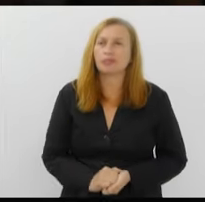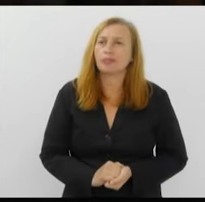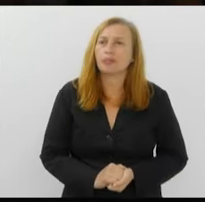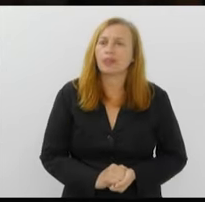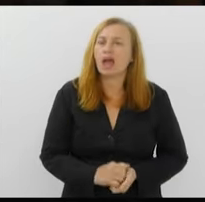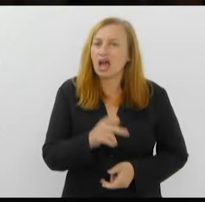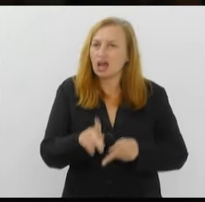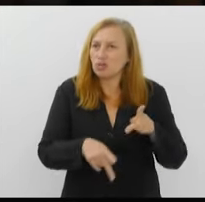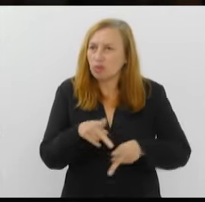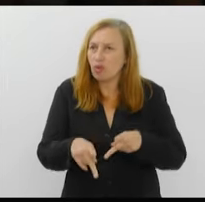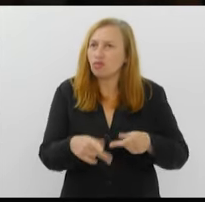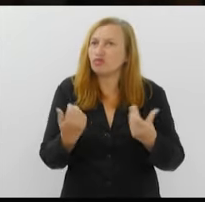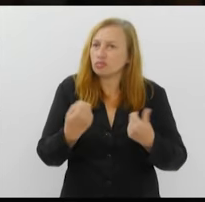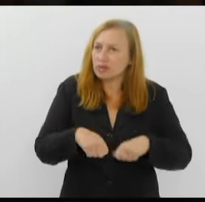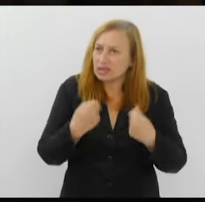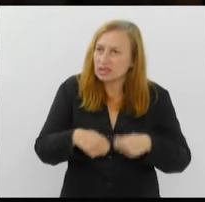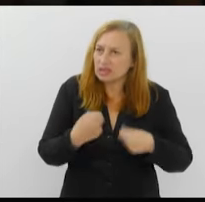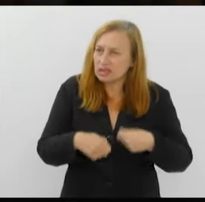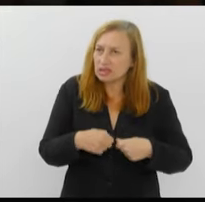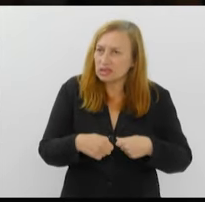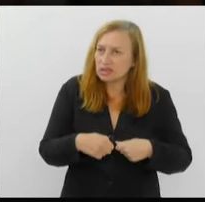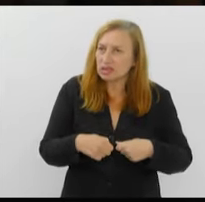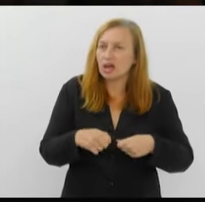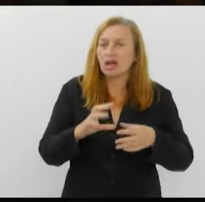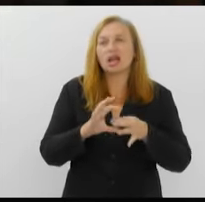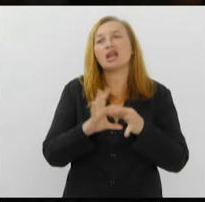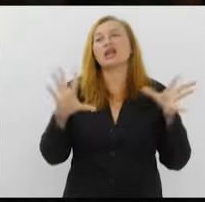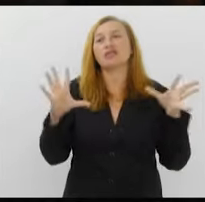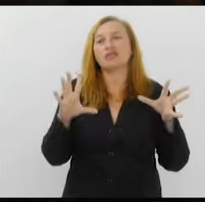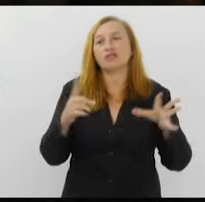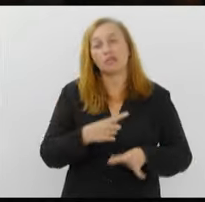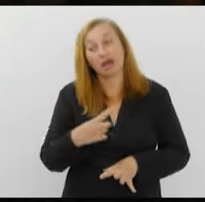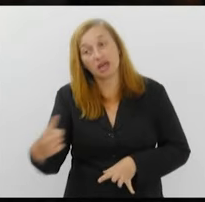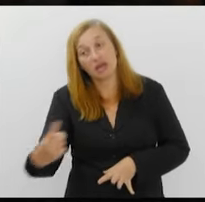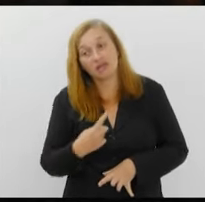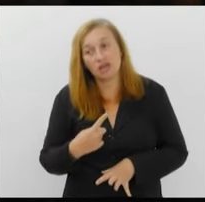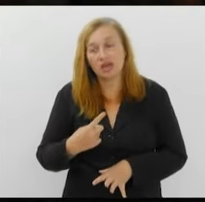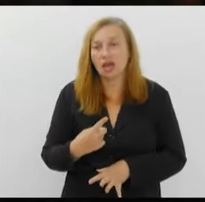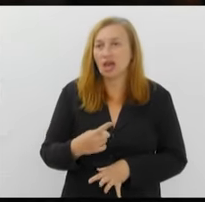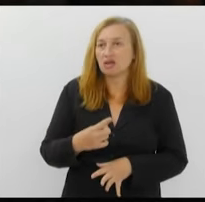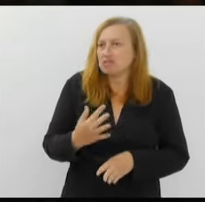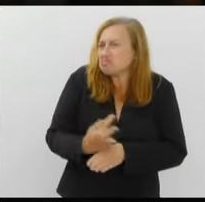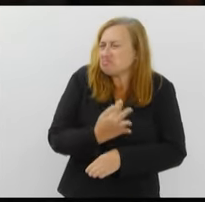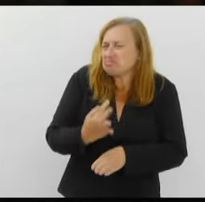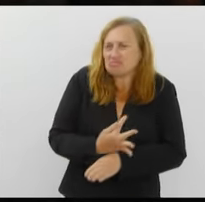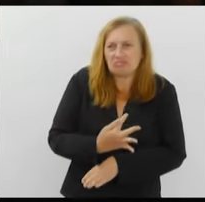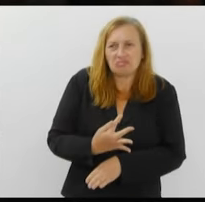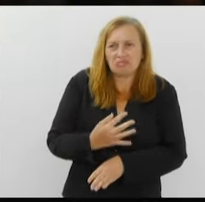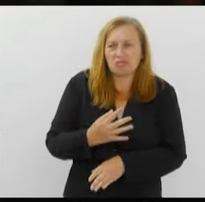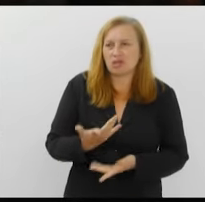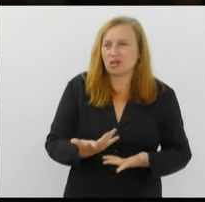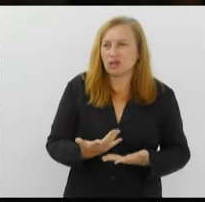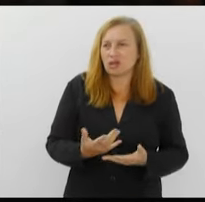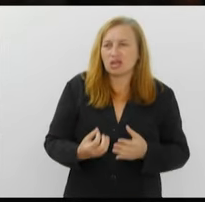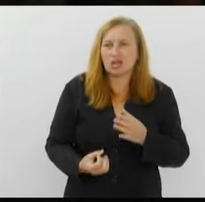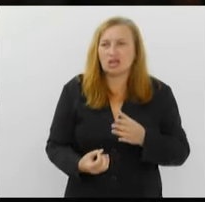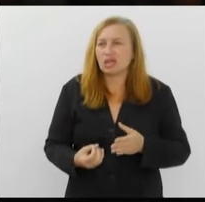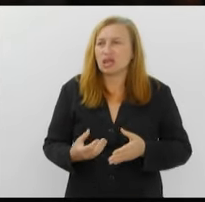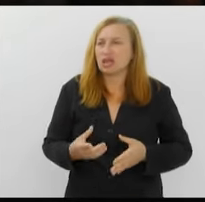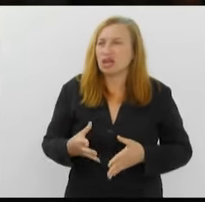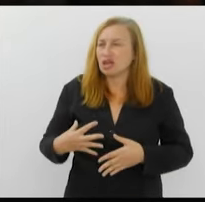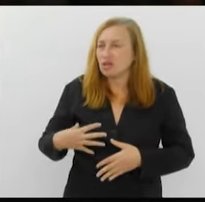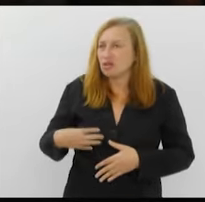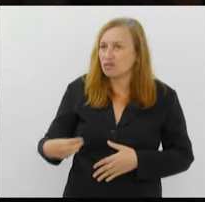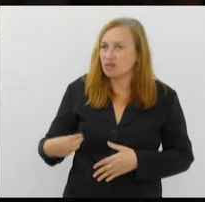As pessoas precisam ter tranquilidade. As pessoas não aguentam mais ter que criar os seus filhos, ir